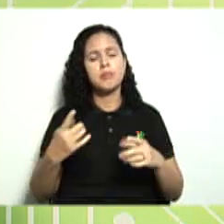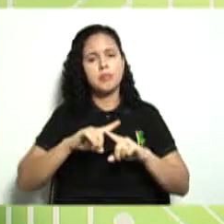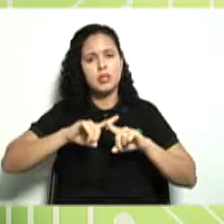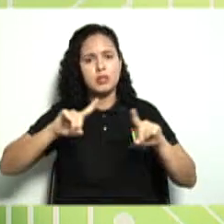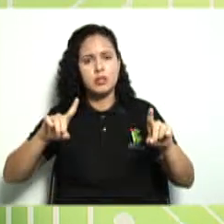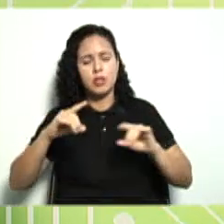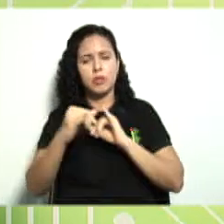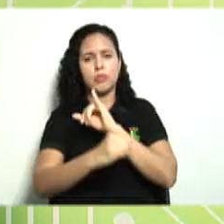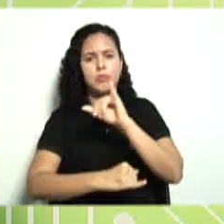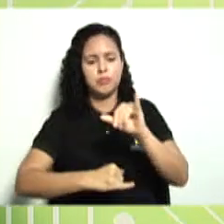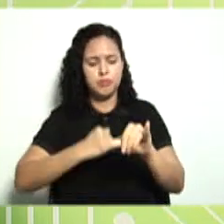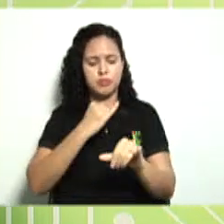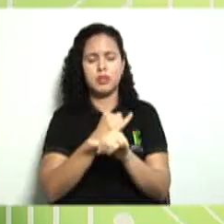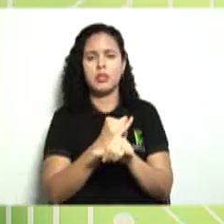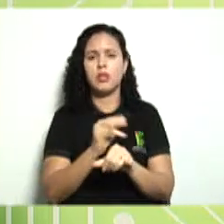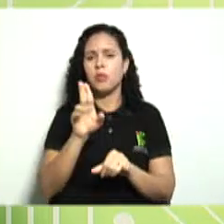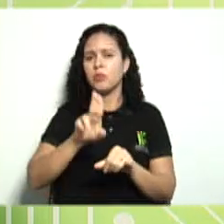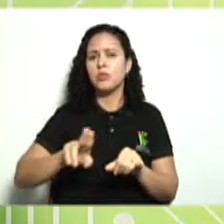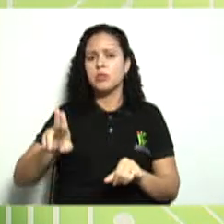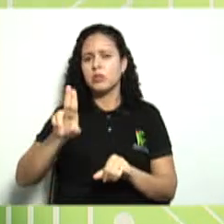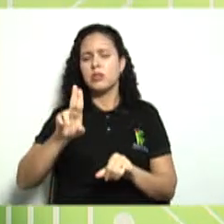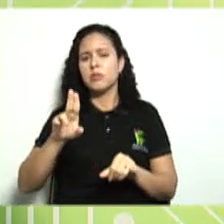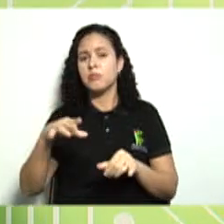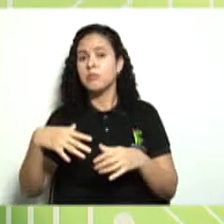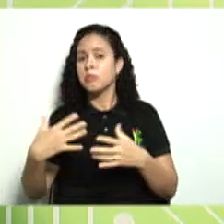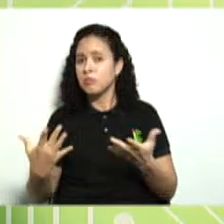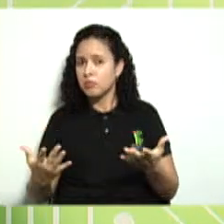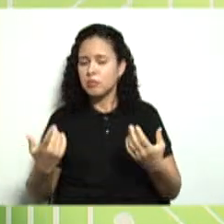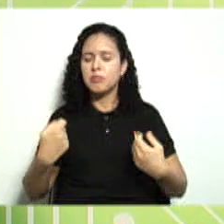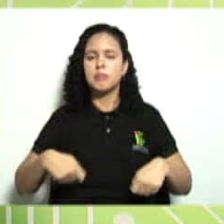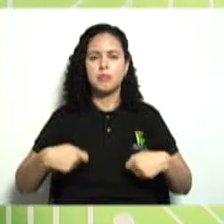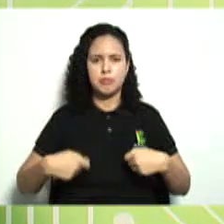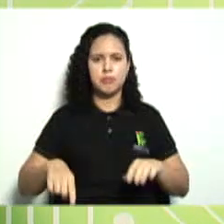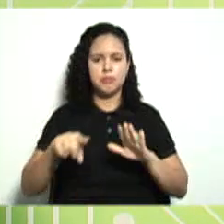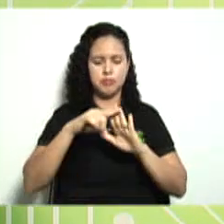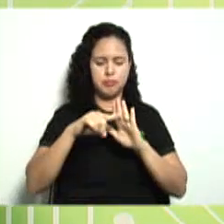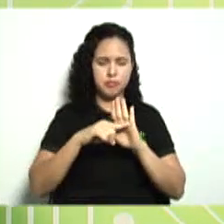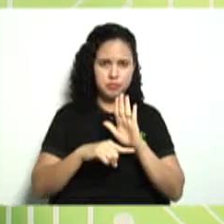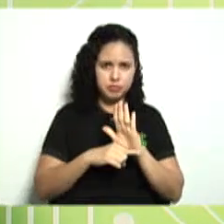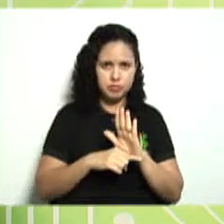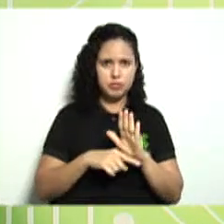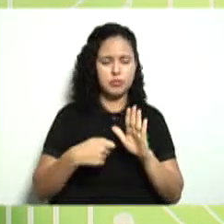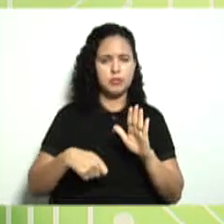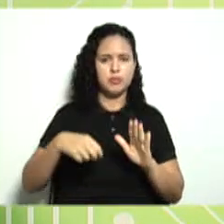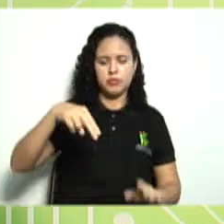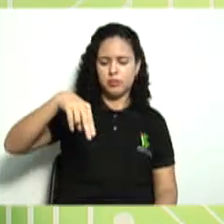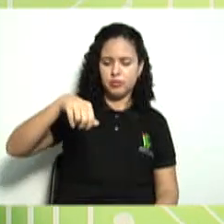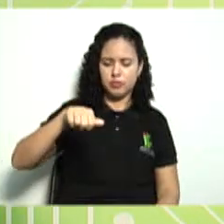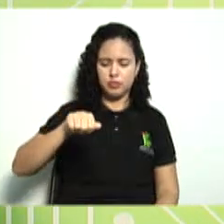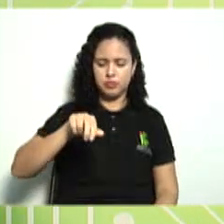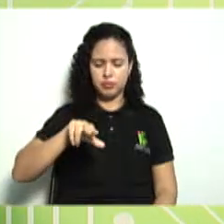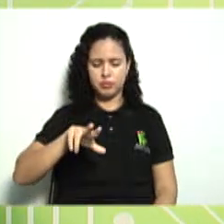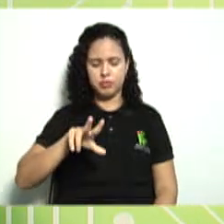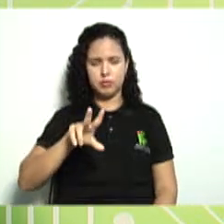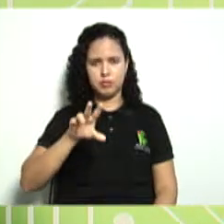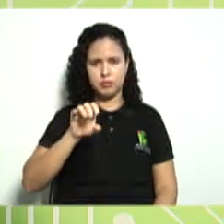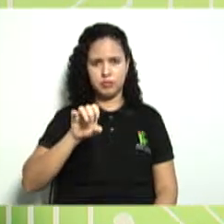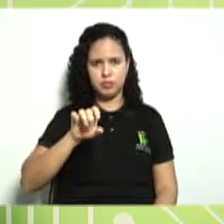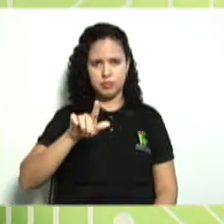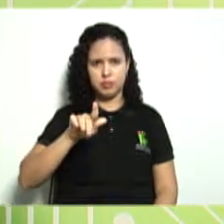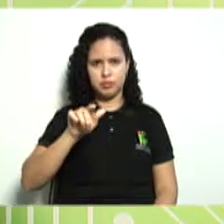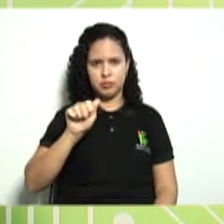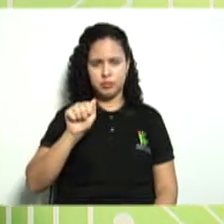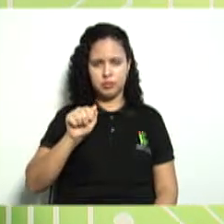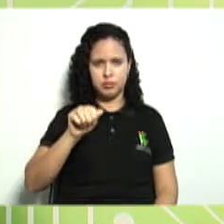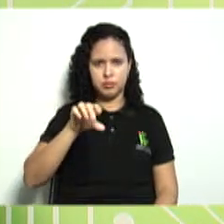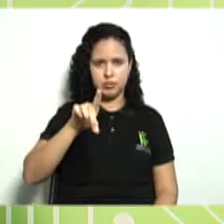a internet, precisa de um software específico? A resposta é sim. Você precisa de um navegador. Então, esse navegador, existe vários hoje